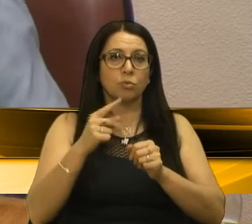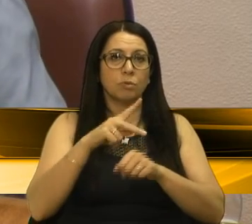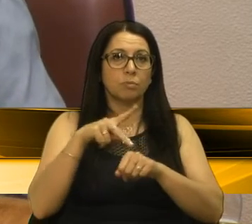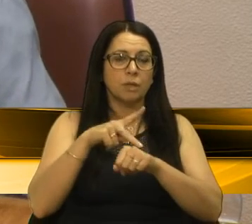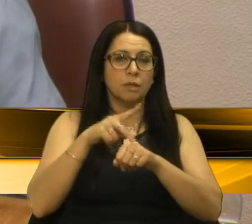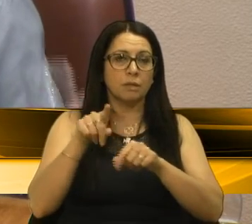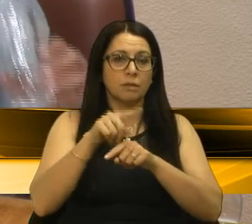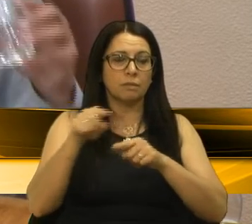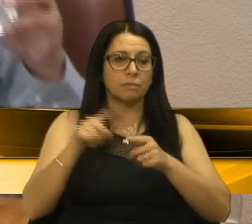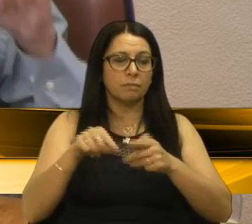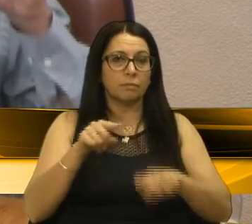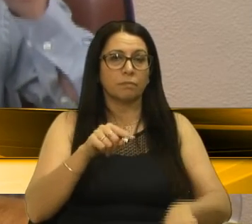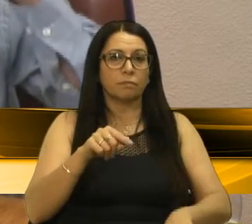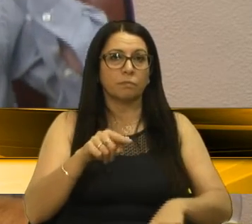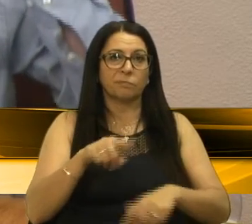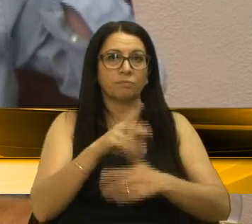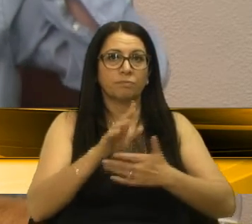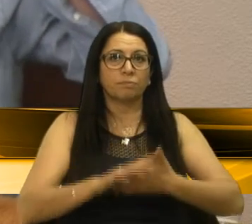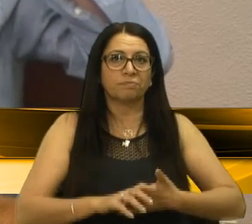organismo internacional.